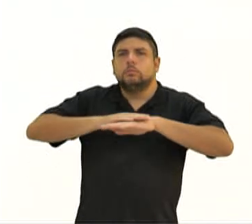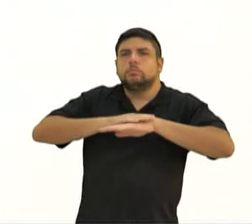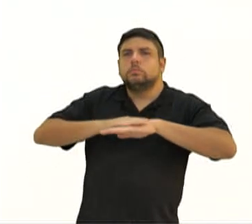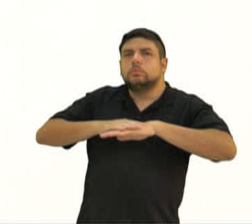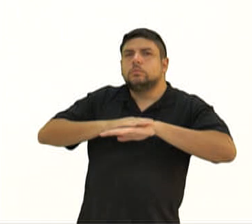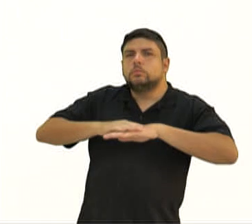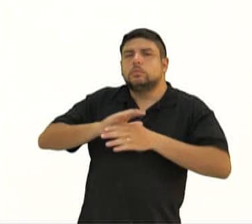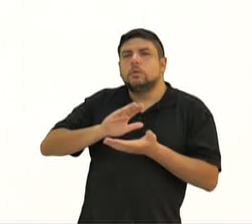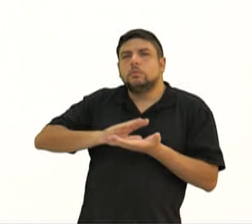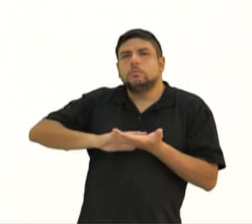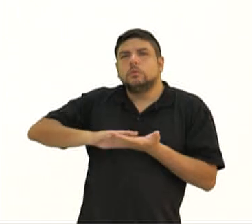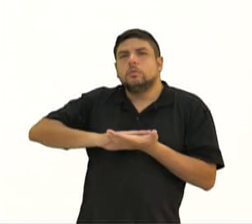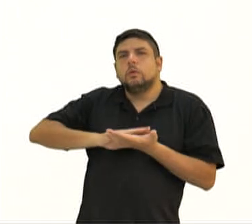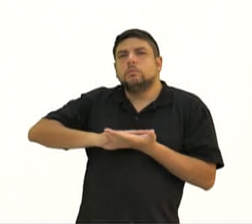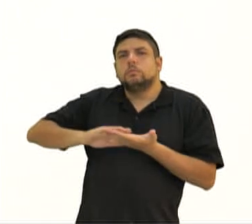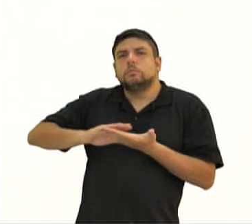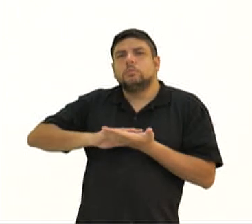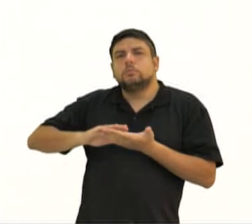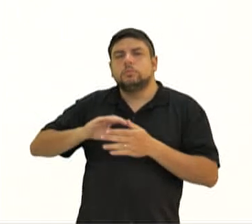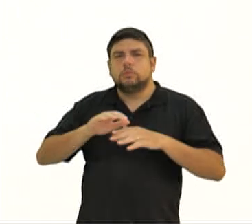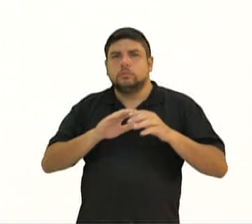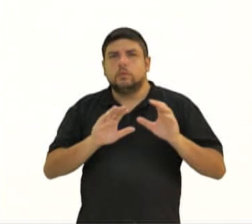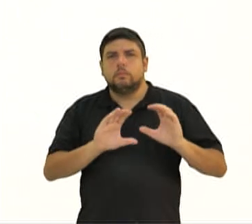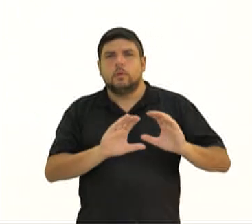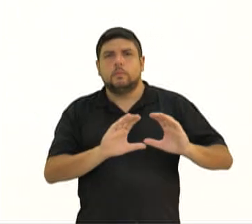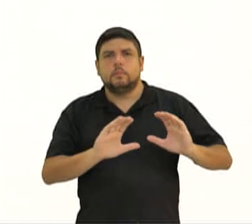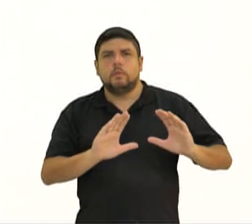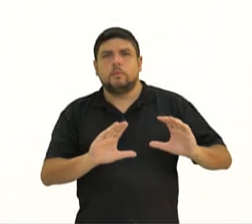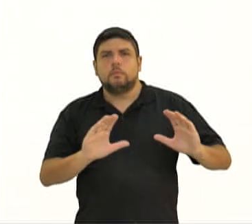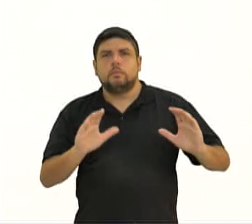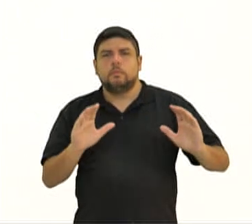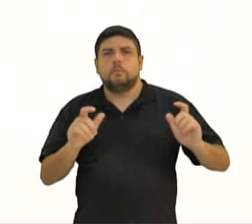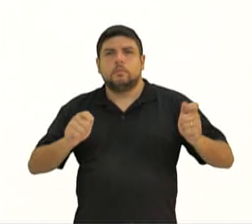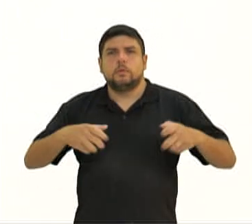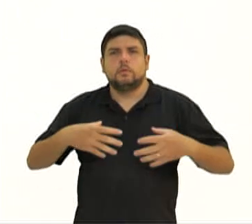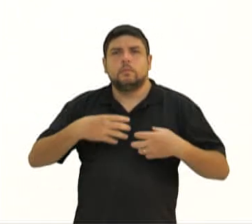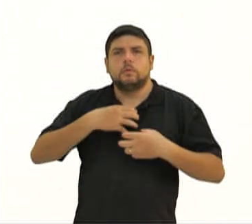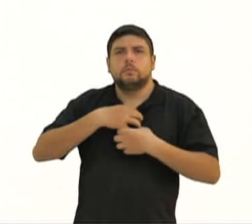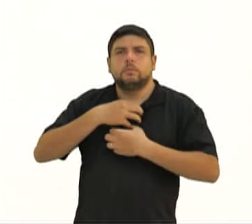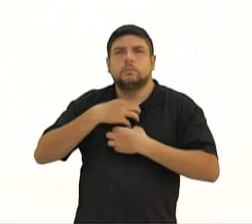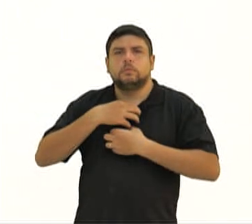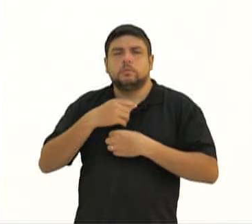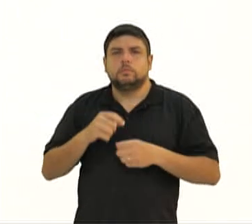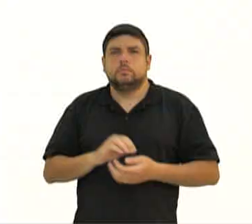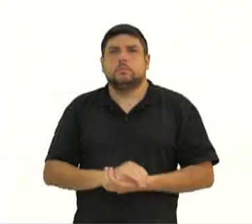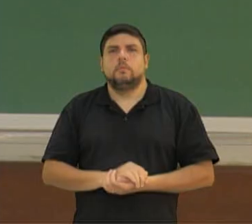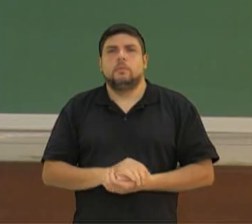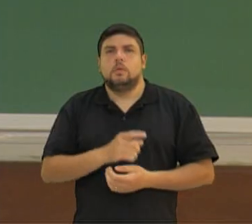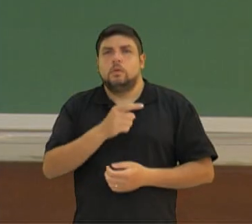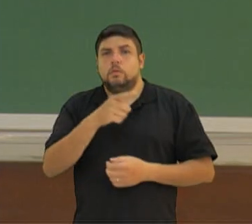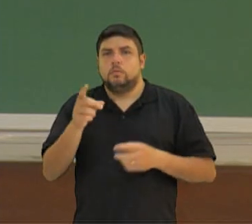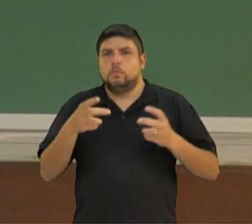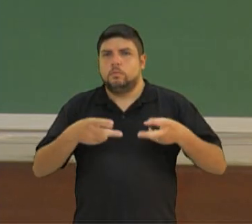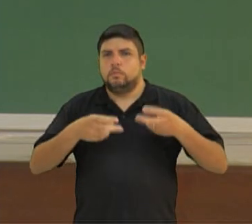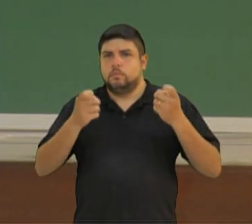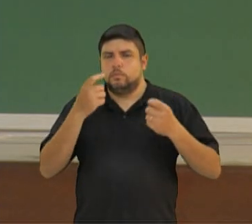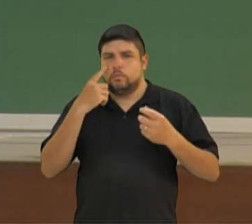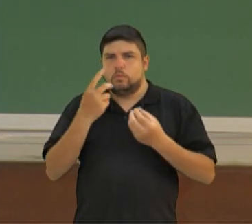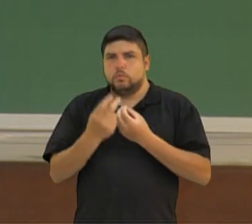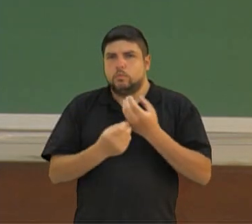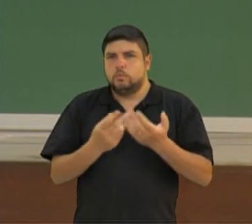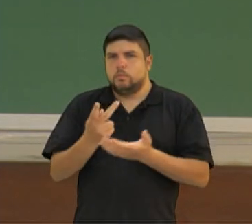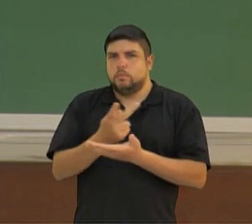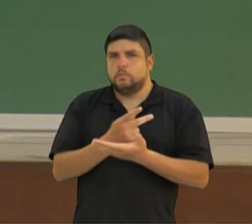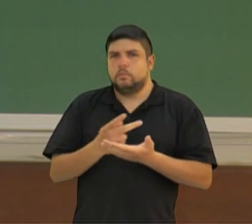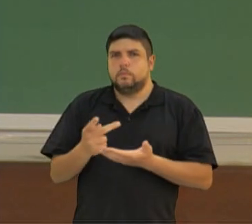e zoomórficas, dispostas alternadamente. Então, vocês podem observar esses desenhos aqui, ó,